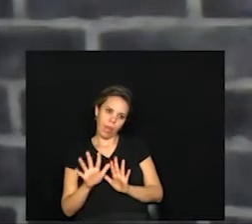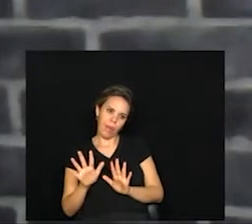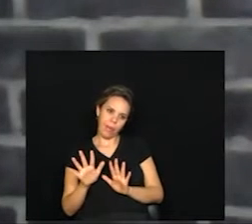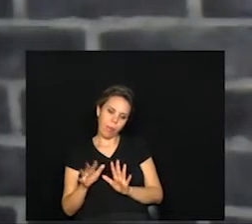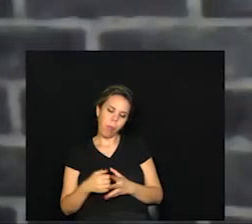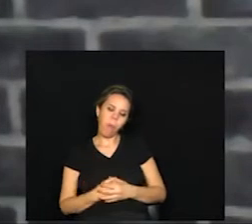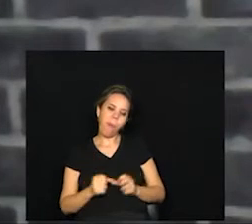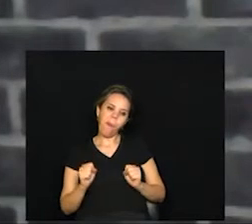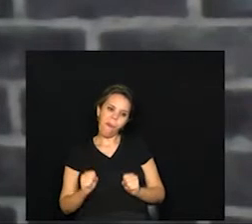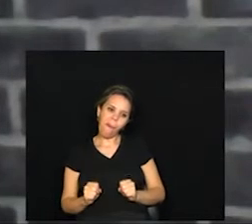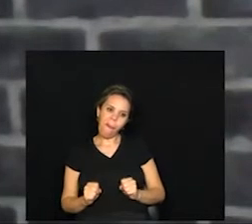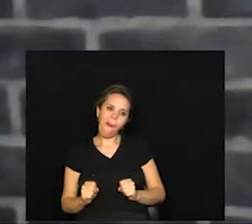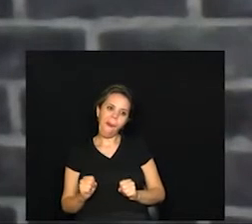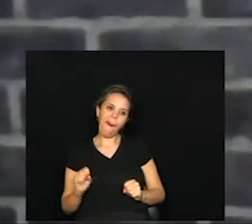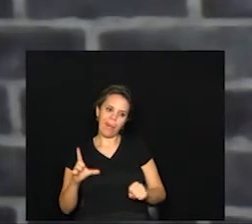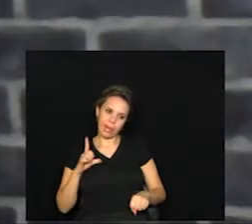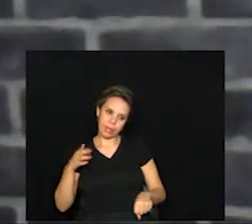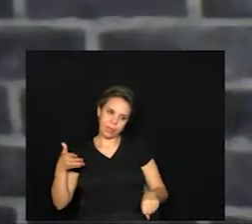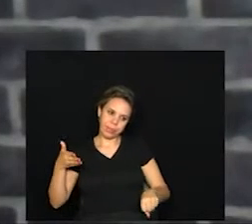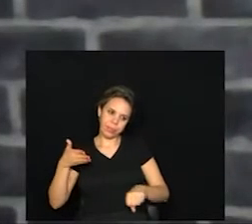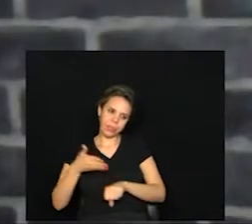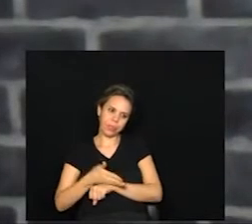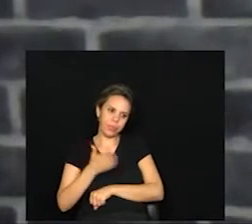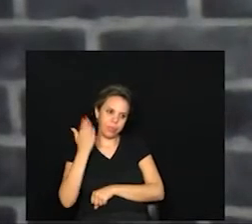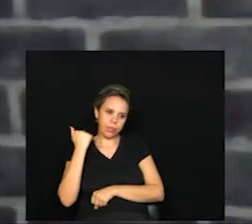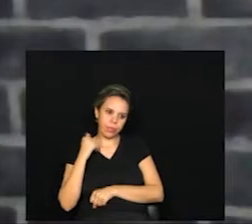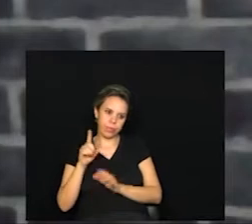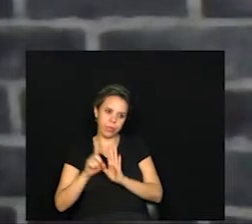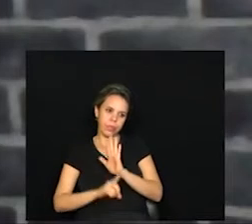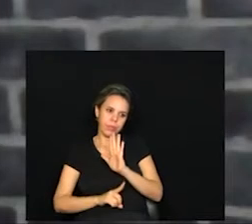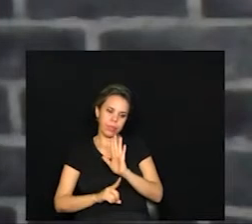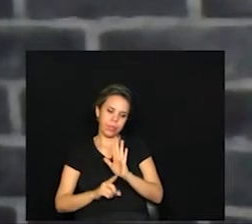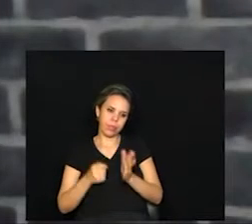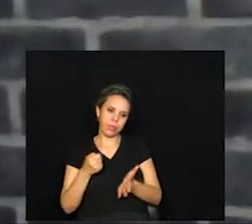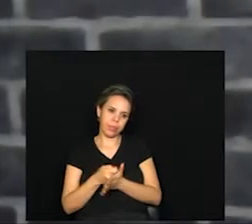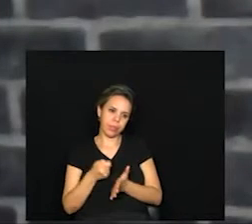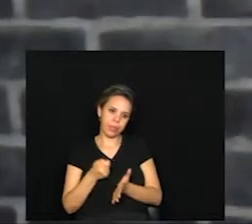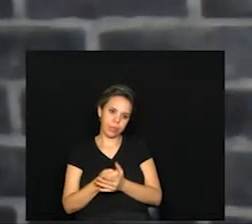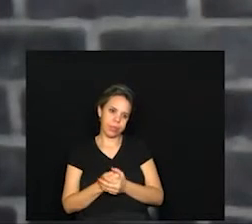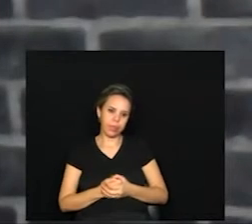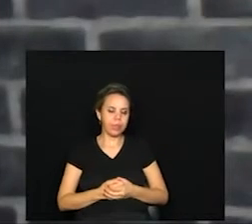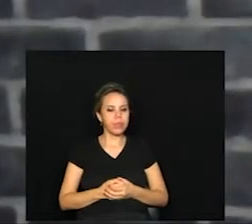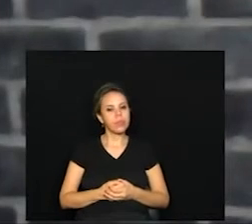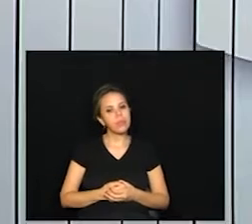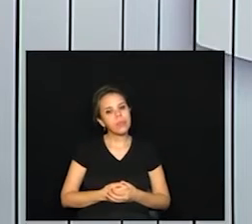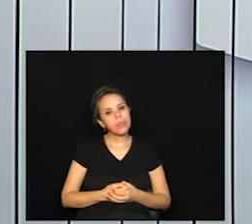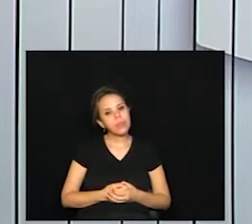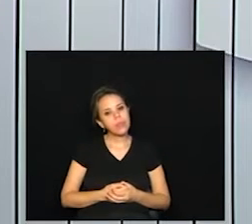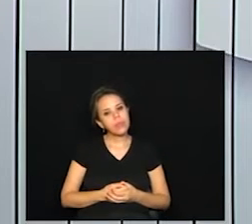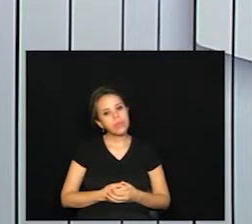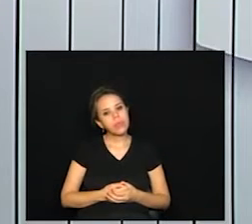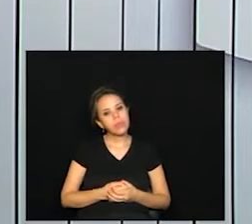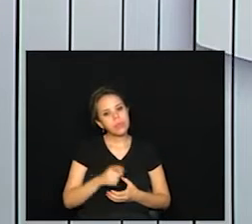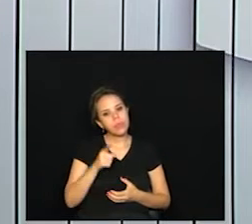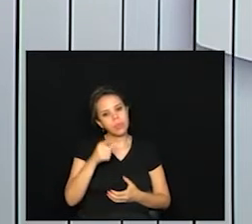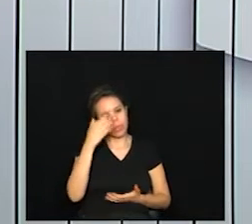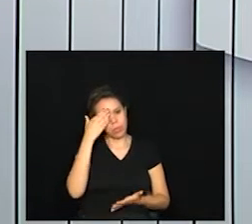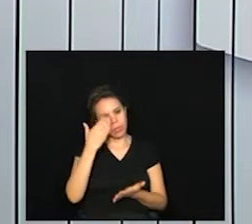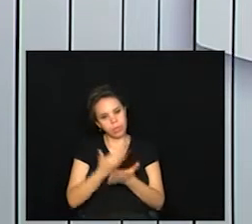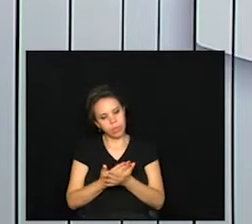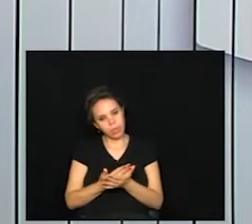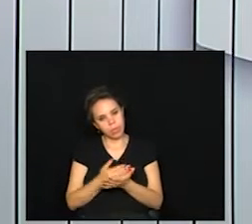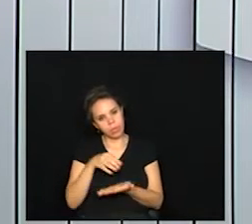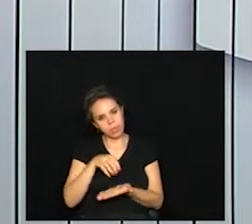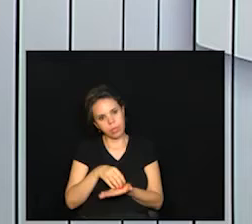e ele pode então ter esse acesso para saber os seus direitos e os seus deveres também. Você acredita que o